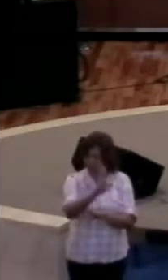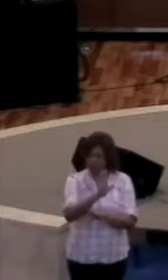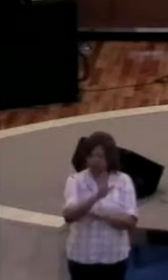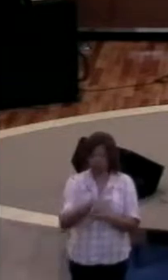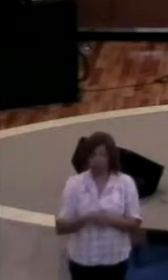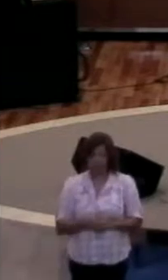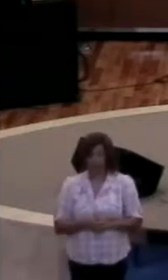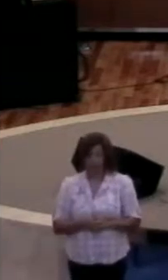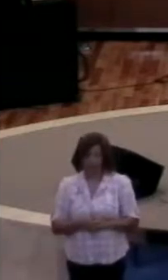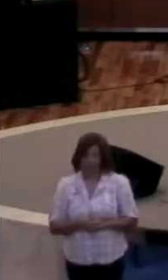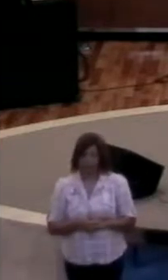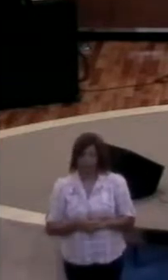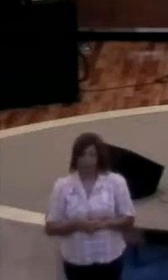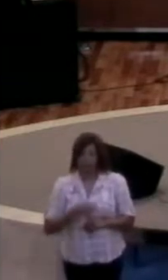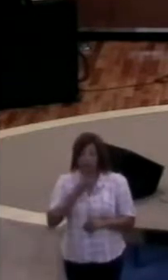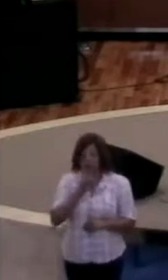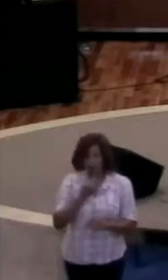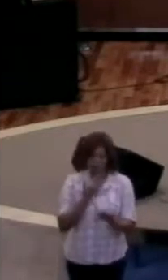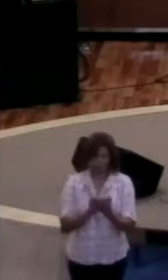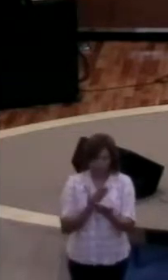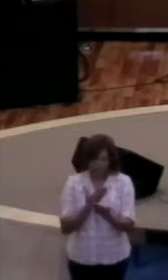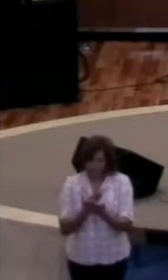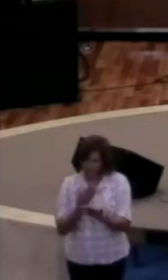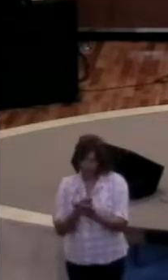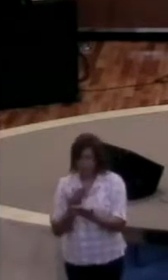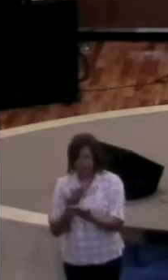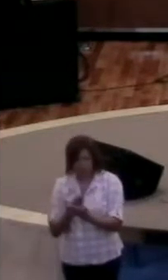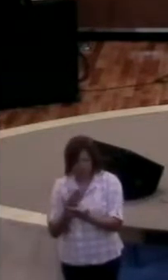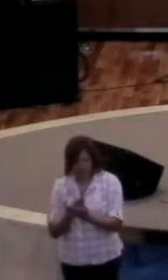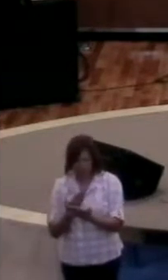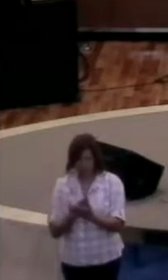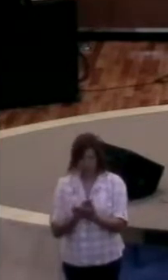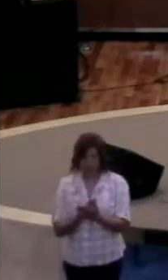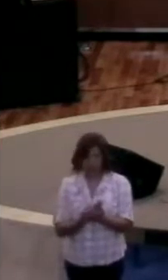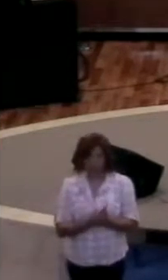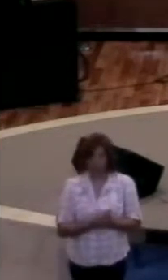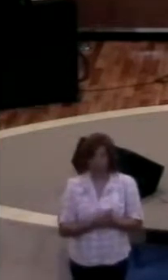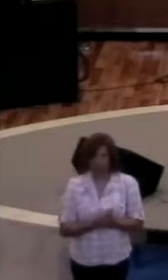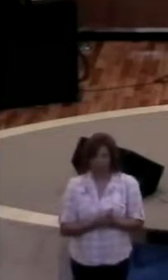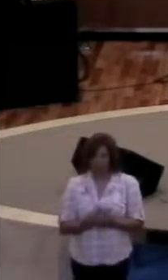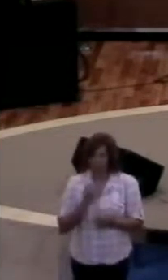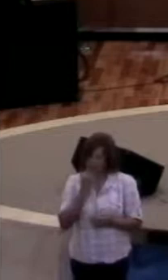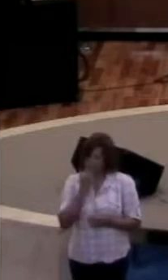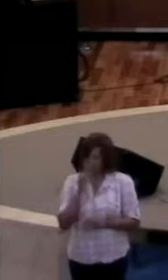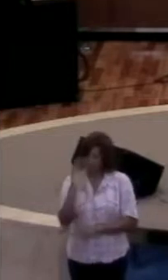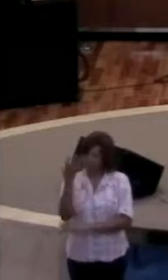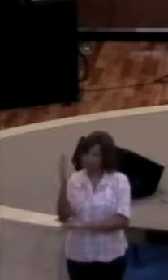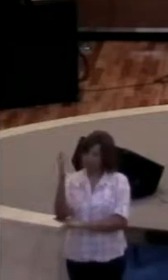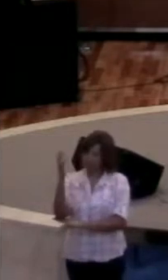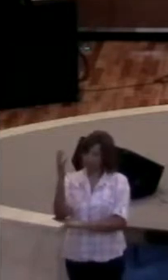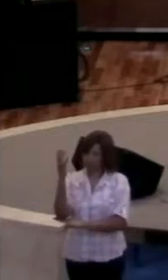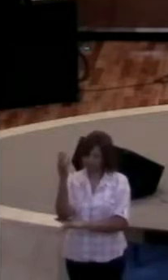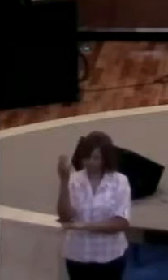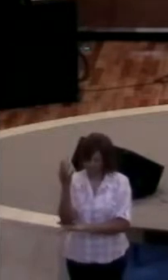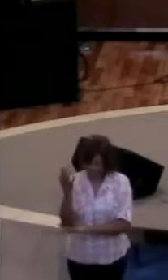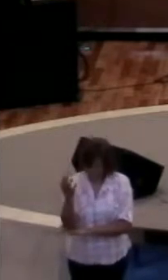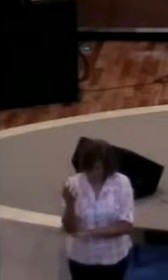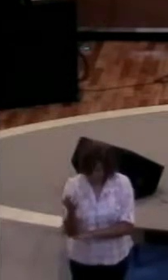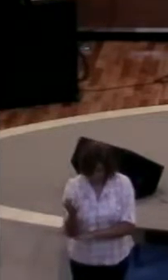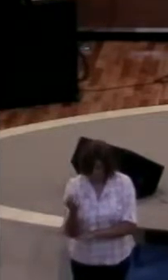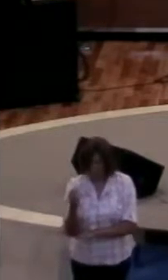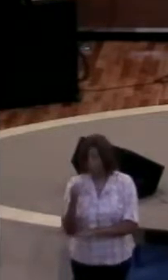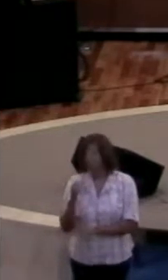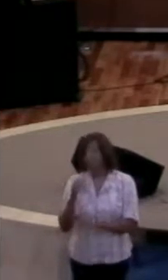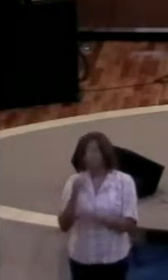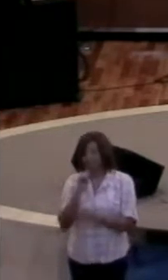diz alguns historiadores, que quando a família passava, as palmeiras se curvavam, a família passando, e